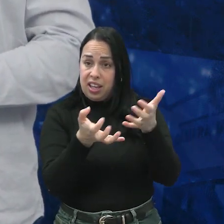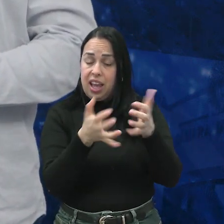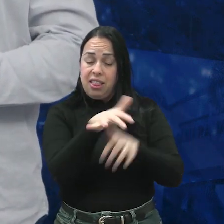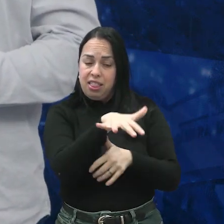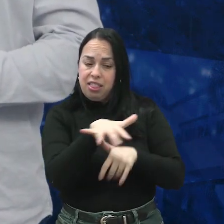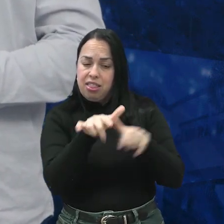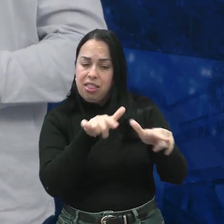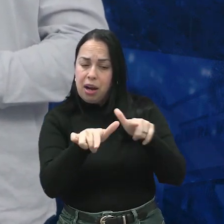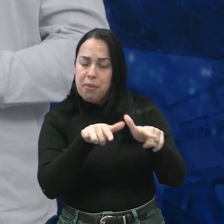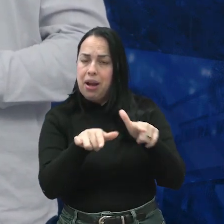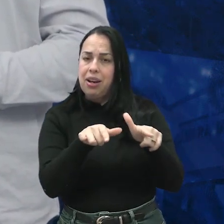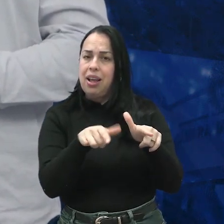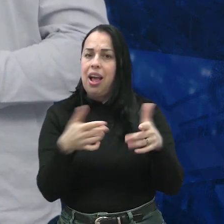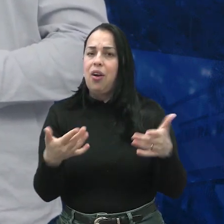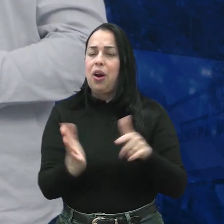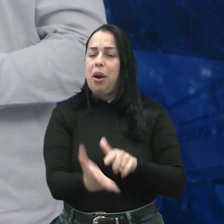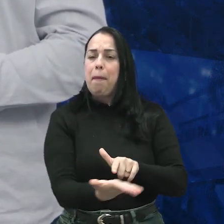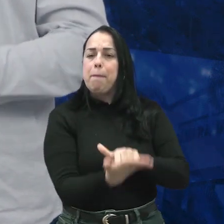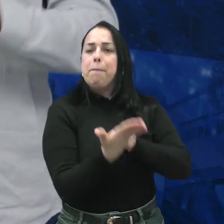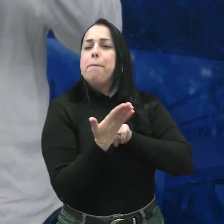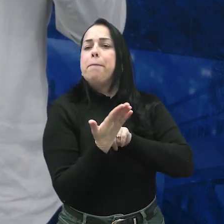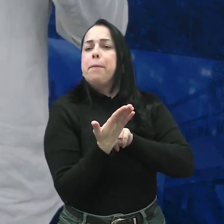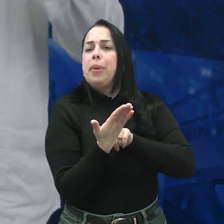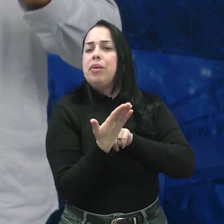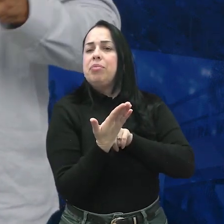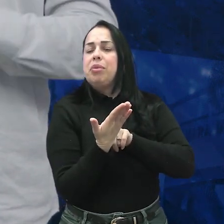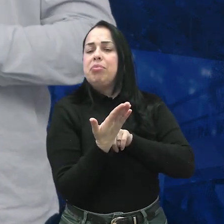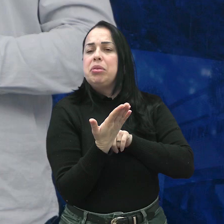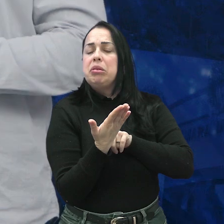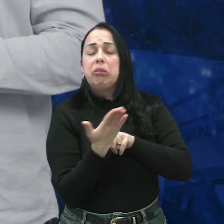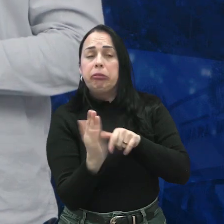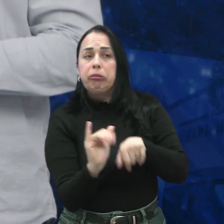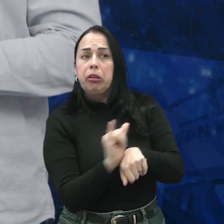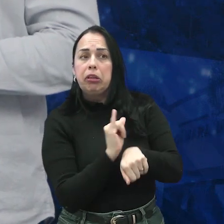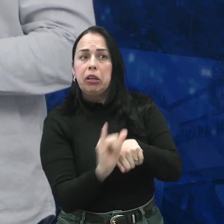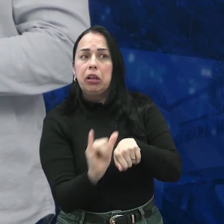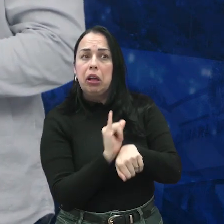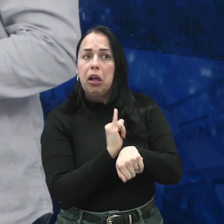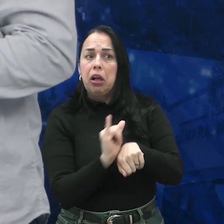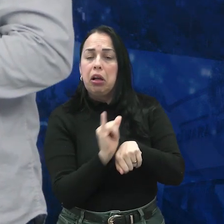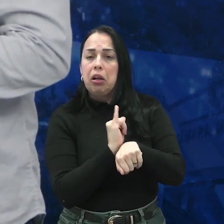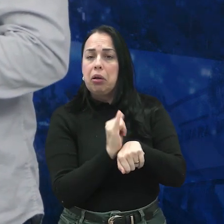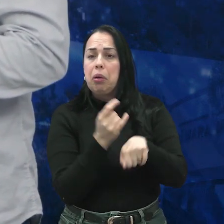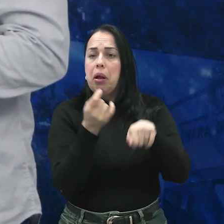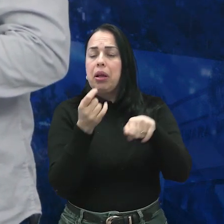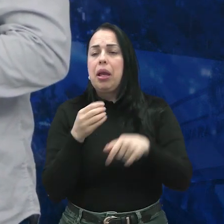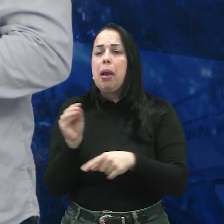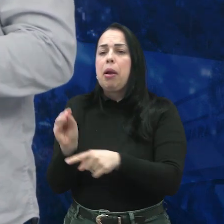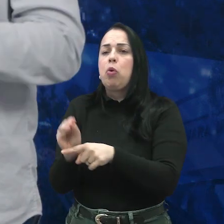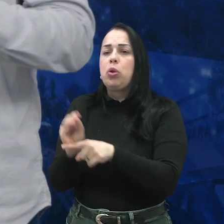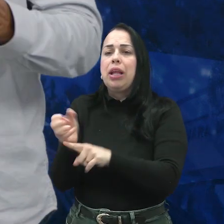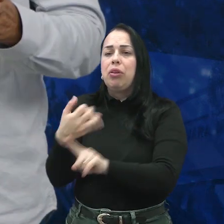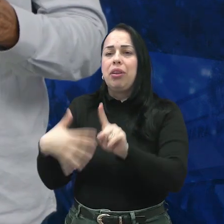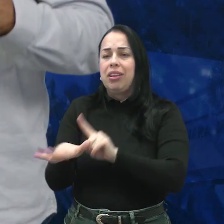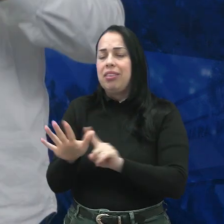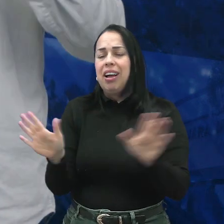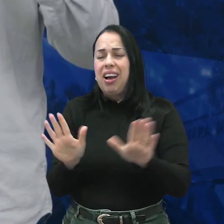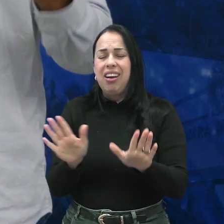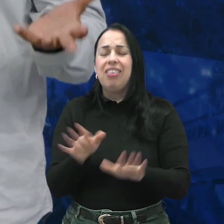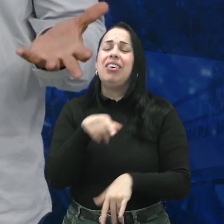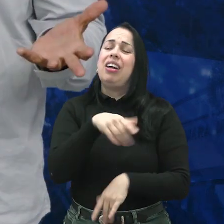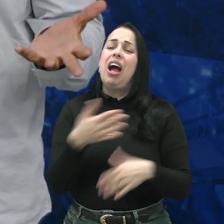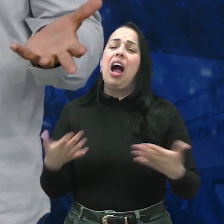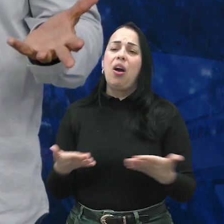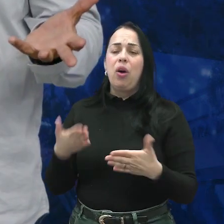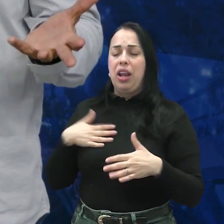área sem que ele precise apresentar medidas de proteção do meio ambiente. Então ele pode entrar, ele pode degradar